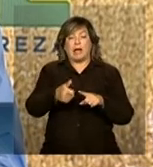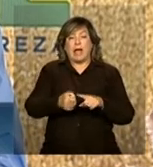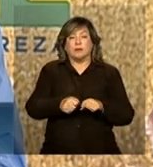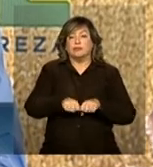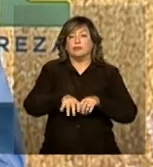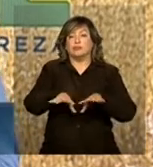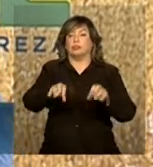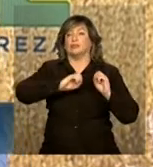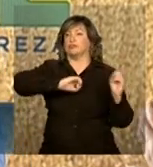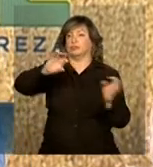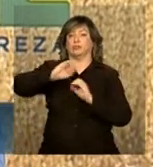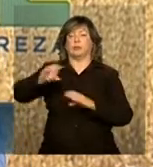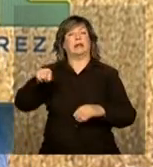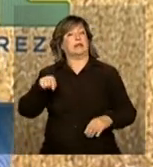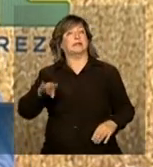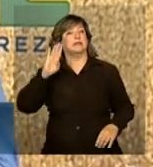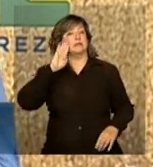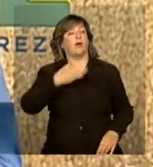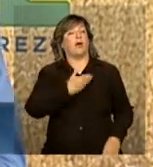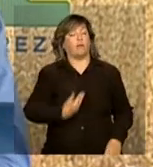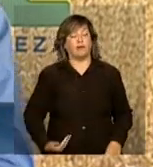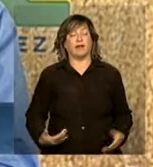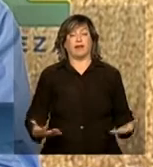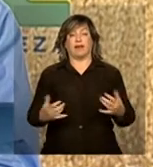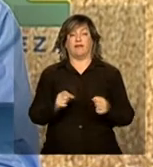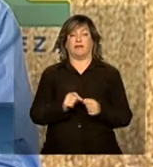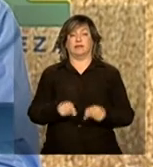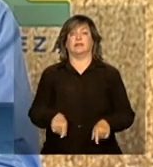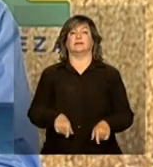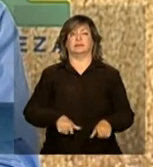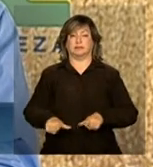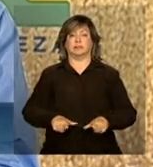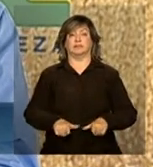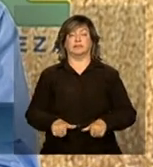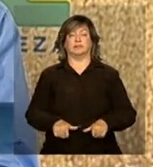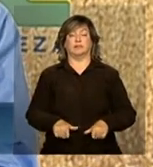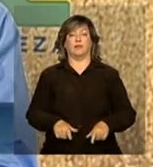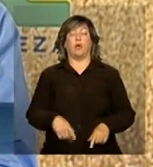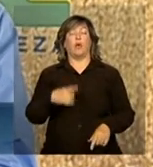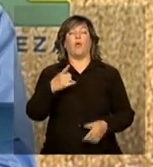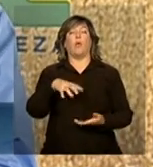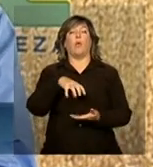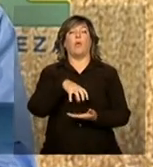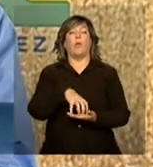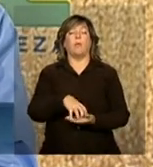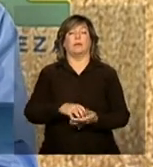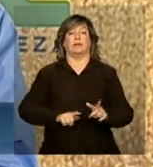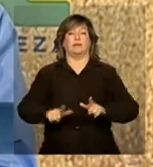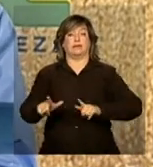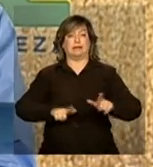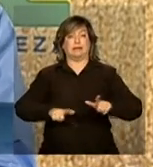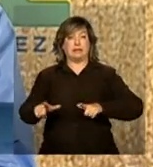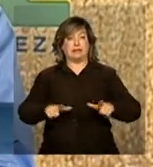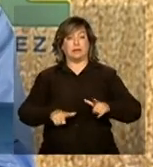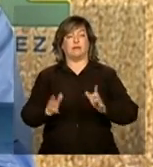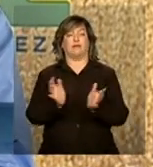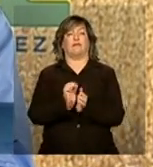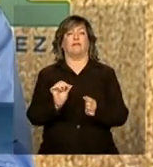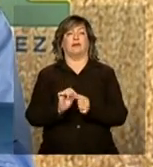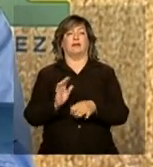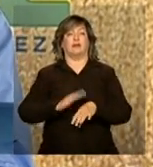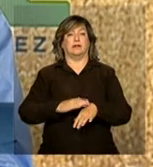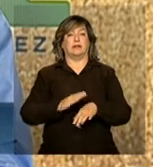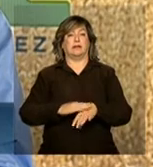as prioridades do atual governo. De forma permanente, um grupo de trabalho formado por técnicos do